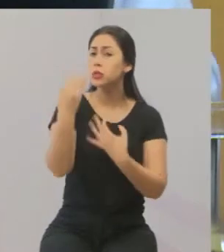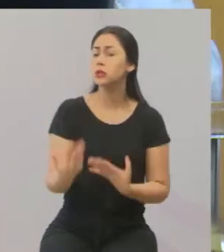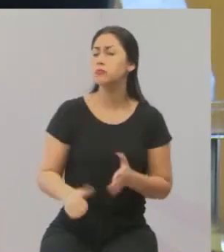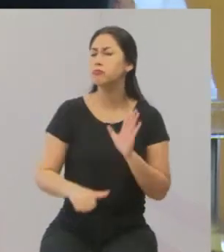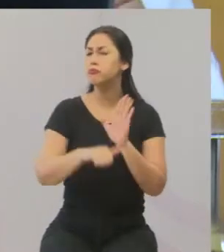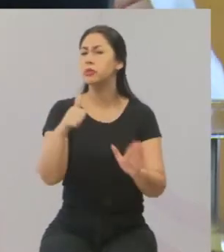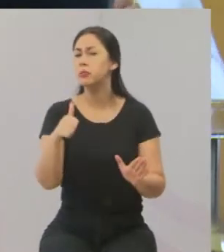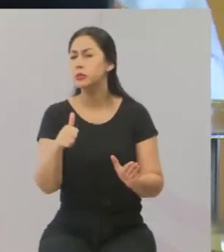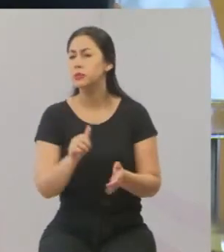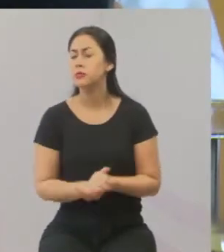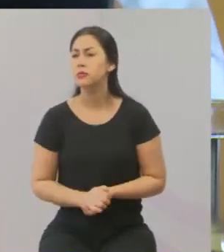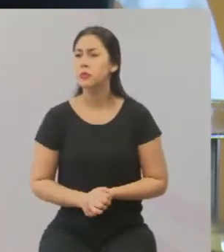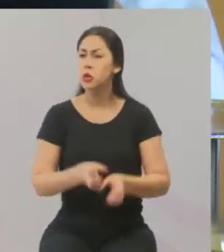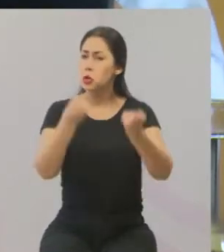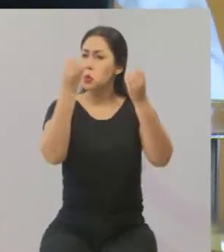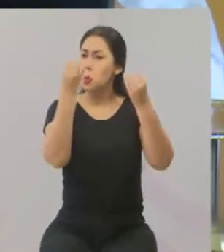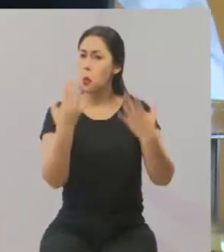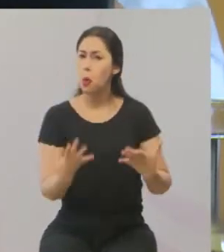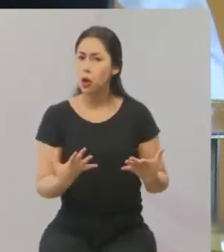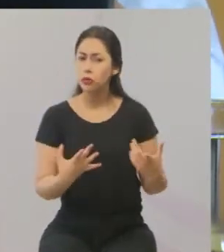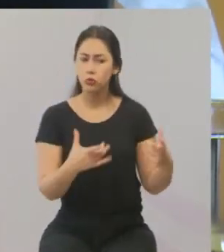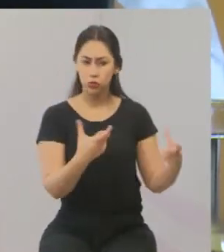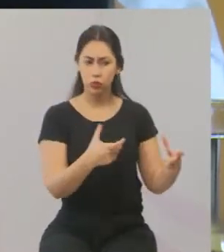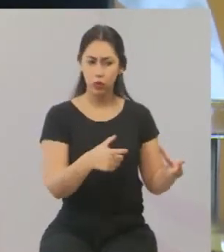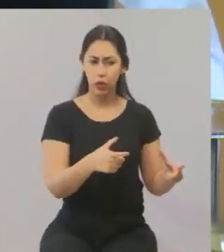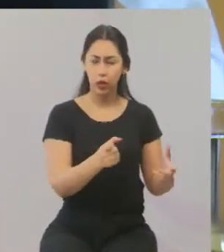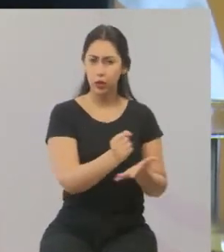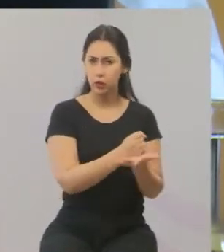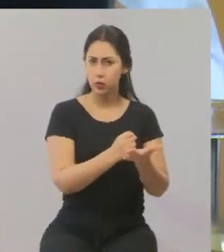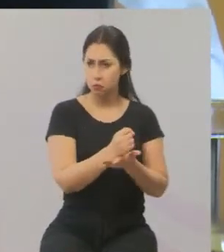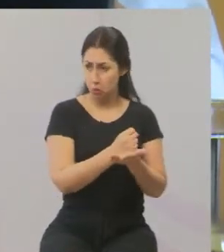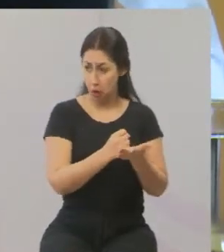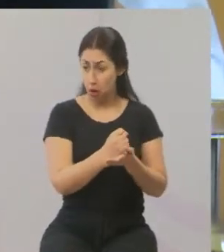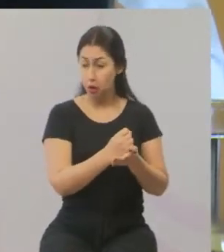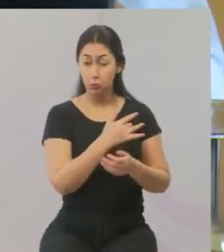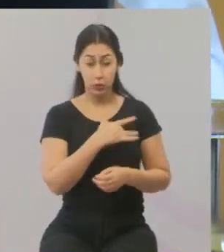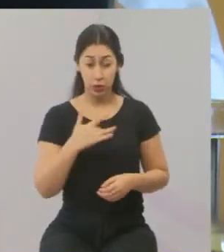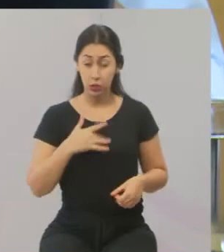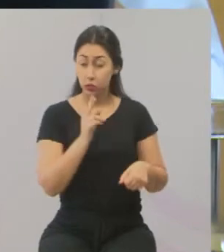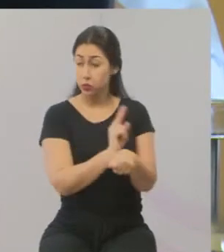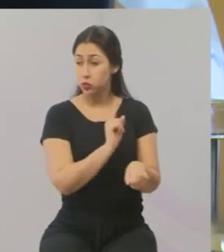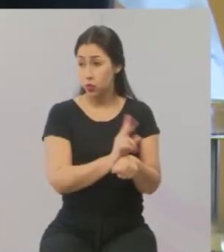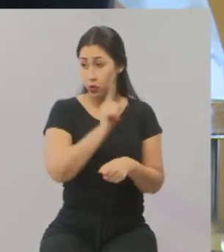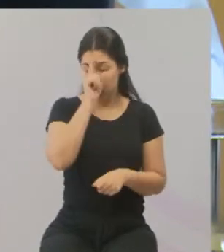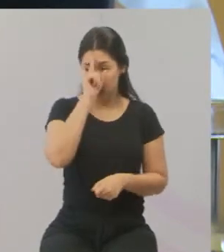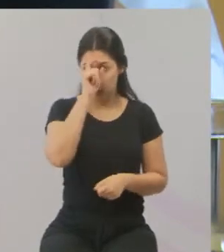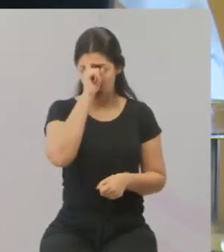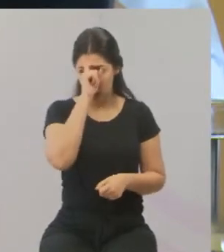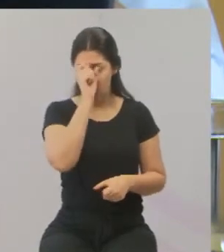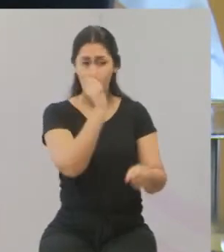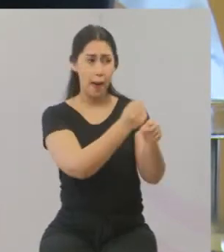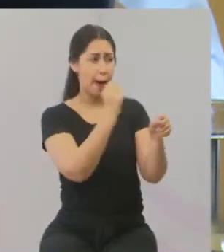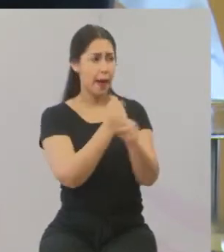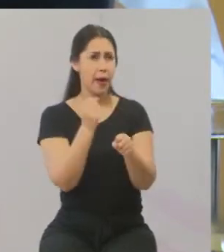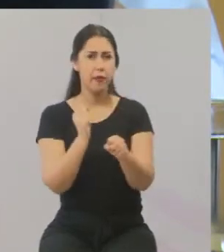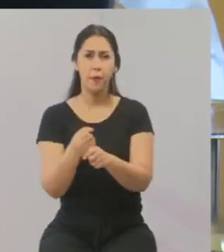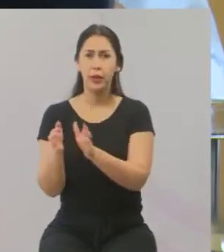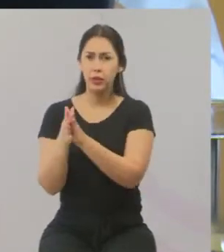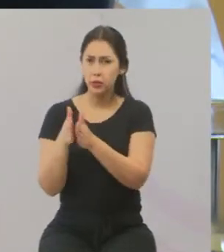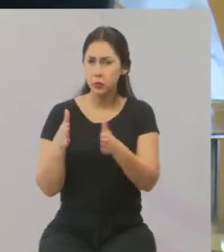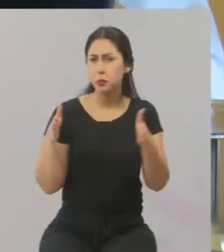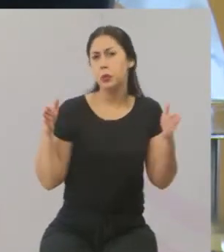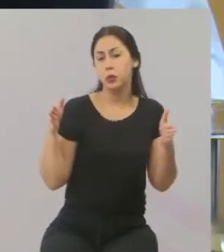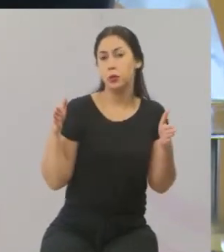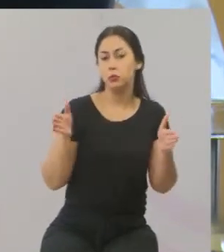Primeiro, quantas unidades básicas de saúde foram reformadas ou ampliadas nos anos de 2017, 2018, 2019 e